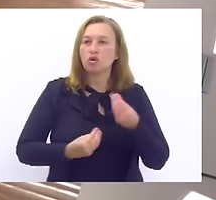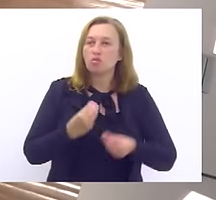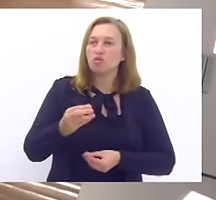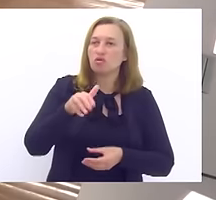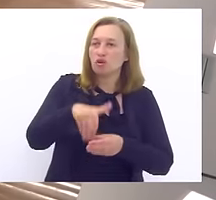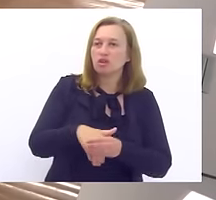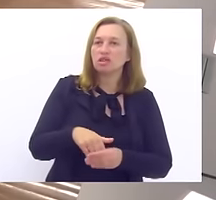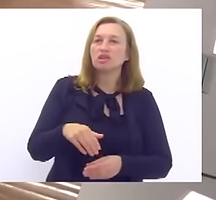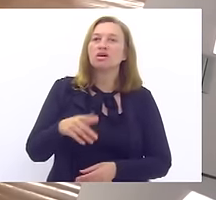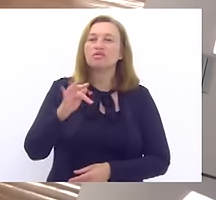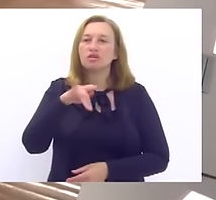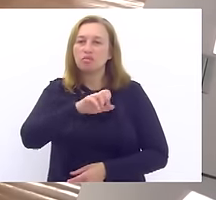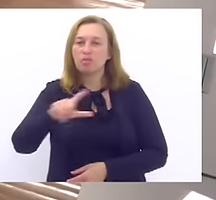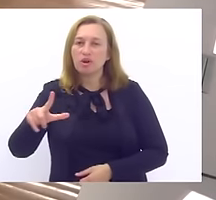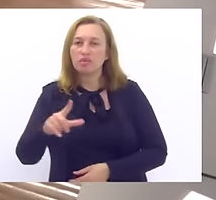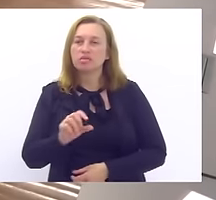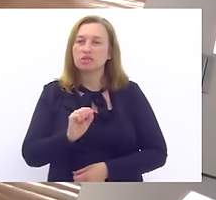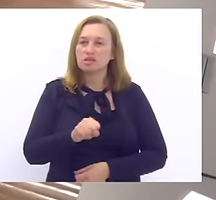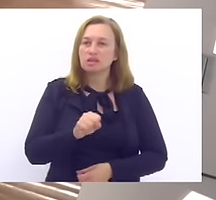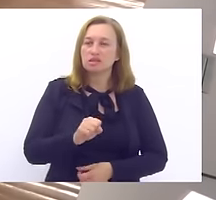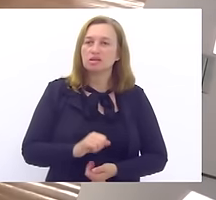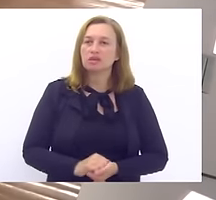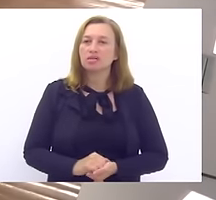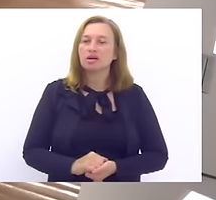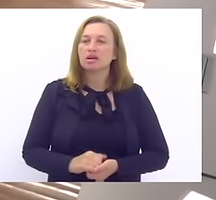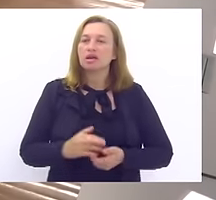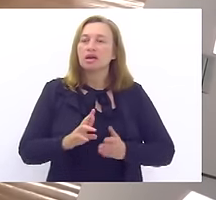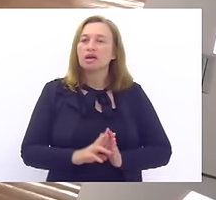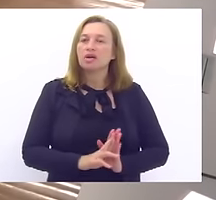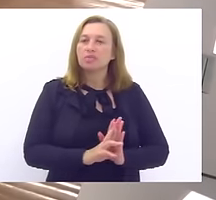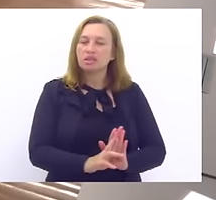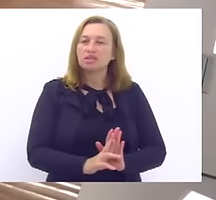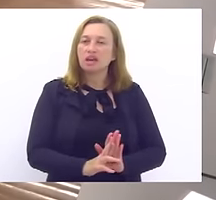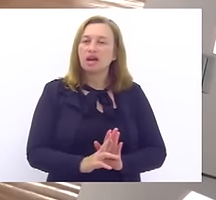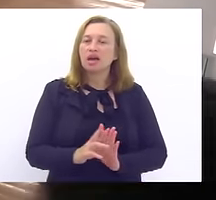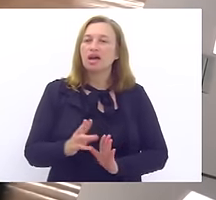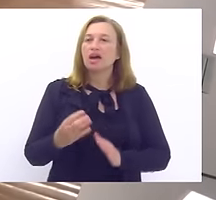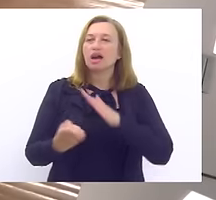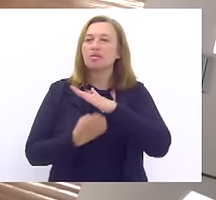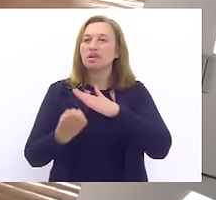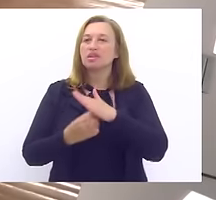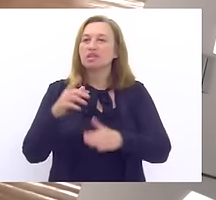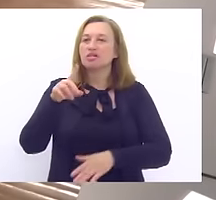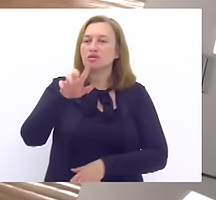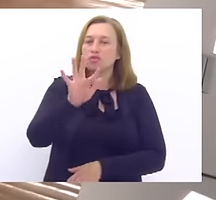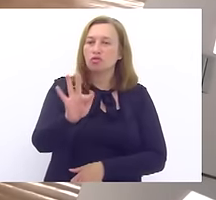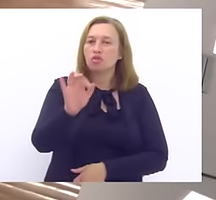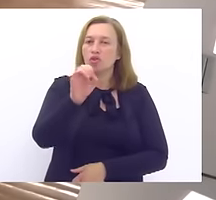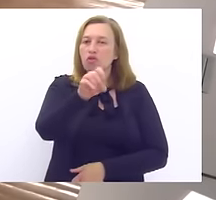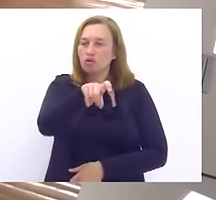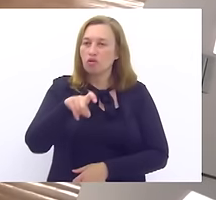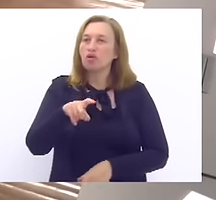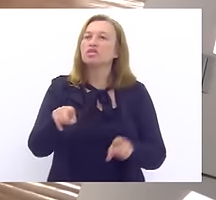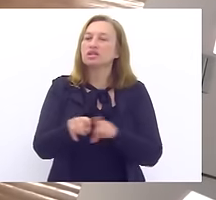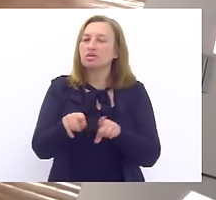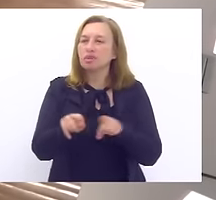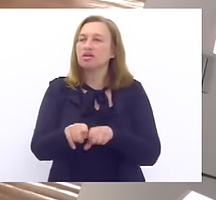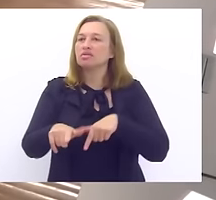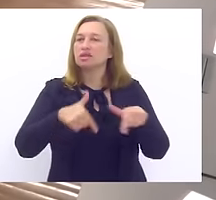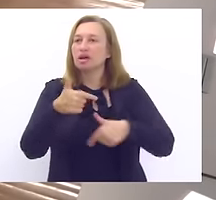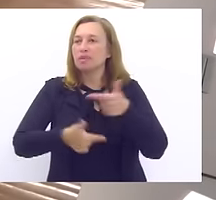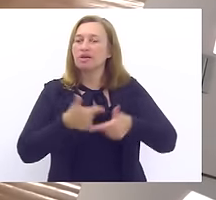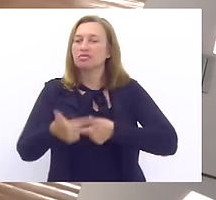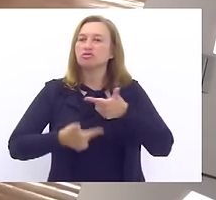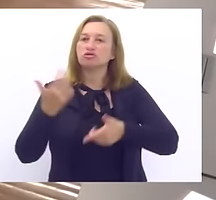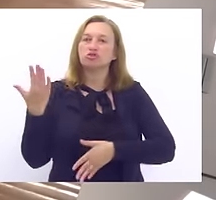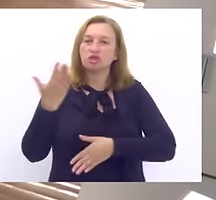só queria fazer uma lenda aí acrescentar a empresa Focus que você falou da pl o cara Fox também que a Fox é uma ela parece Serviço direto